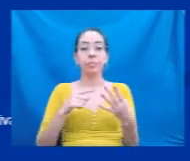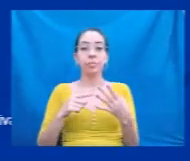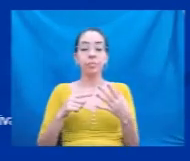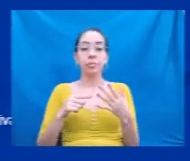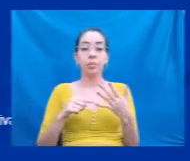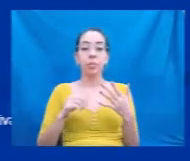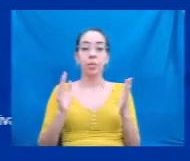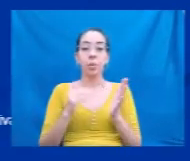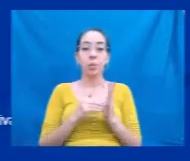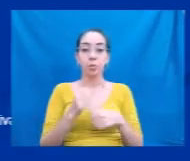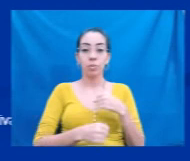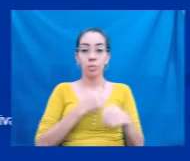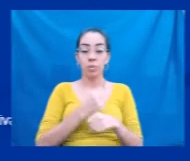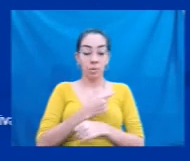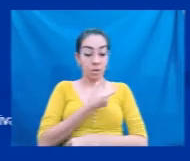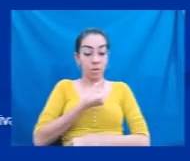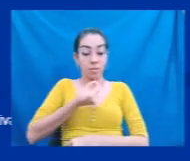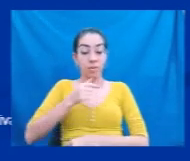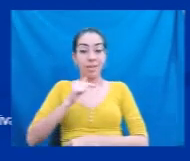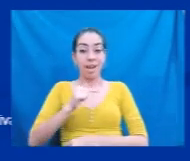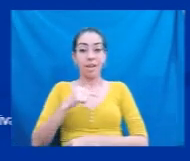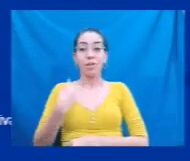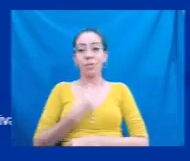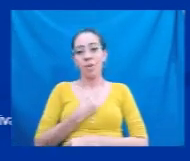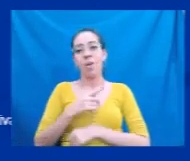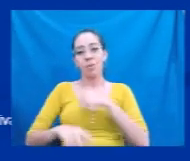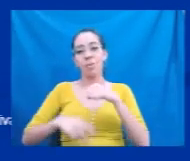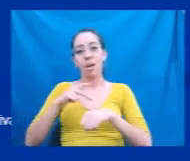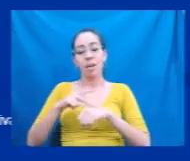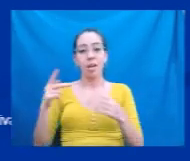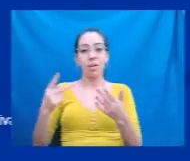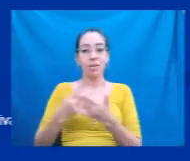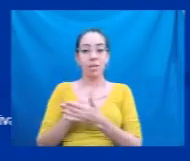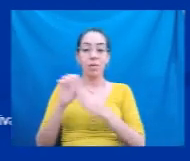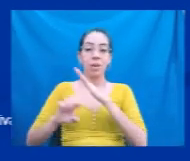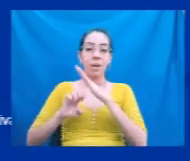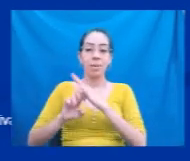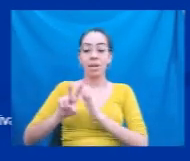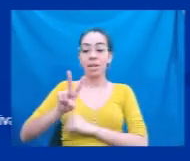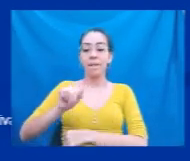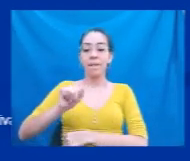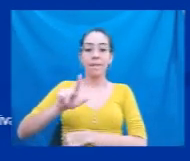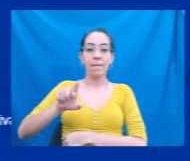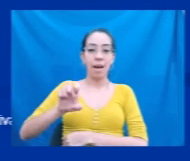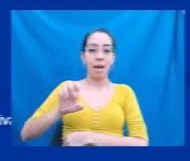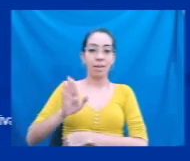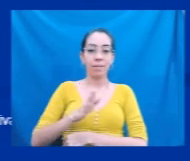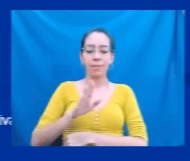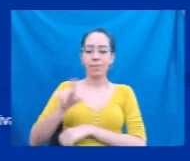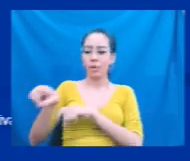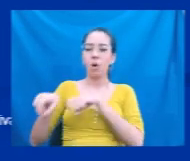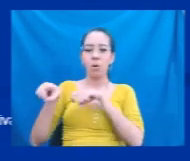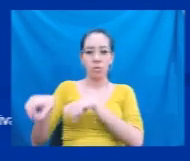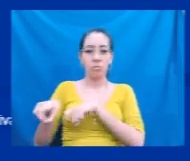país, que foi no tanque da Vale Fertilizantes em Cubatão, que teve um incêndio que durou mais de 15 horas, né?